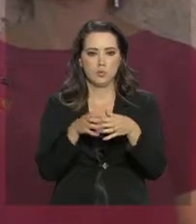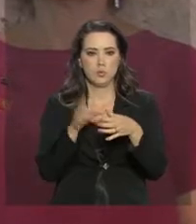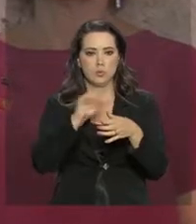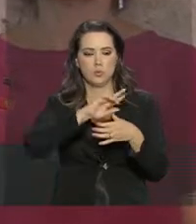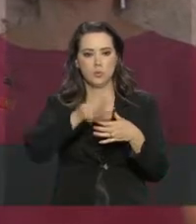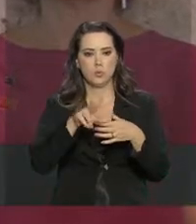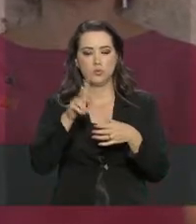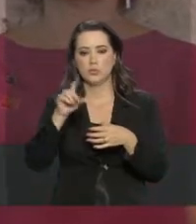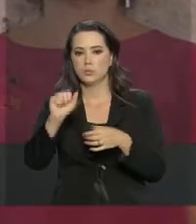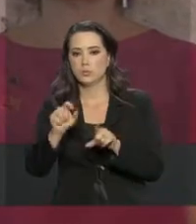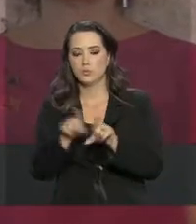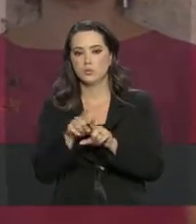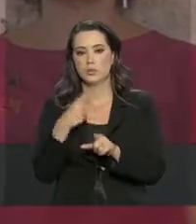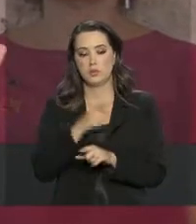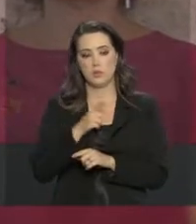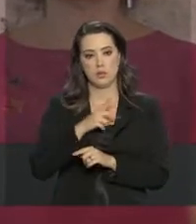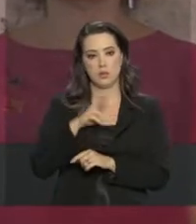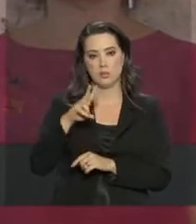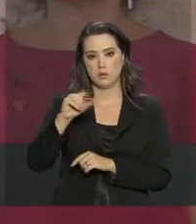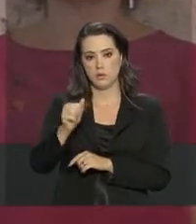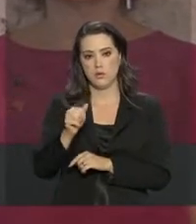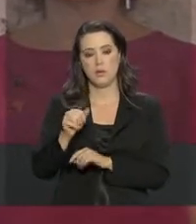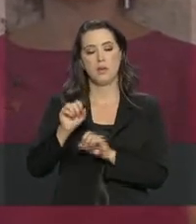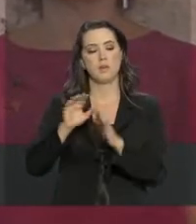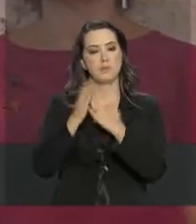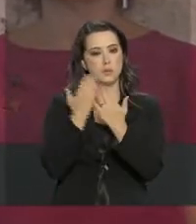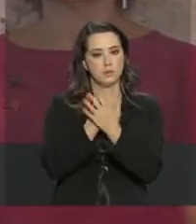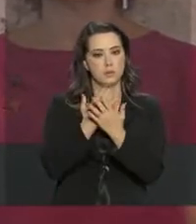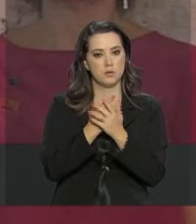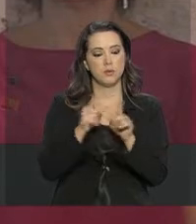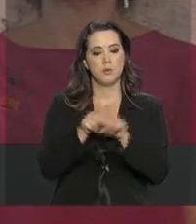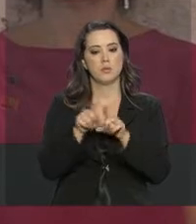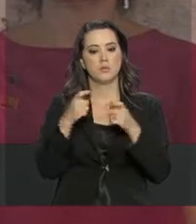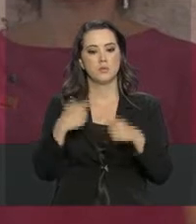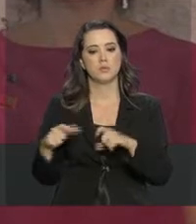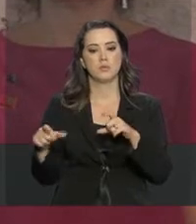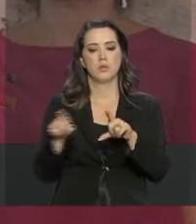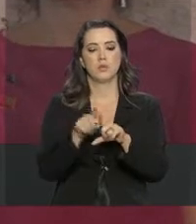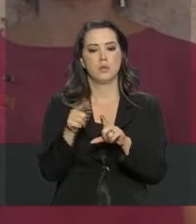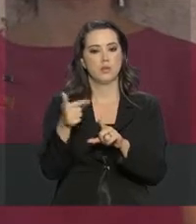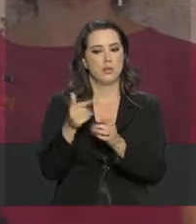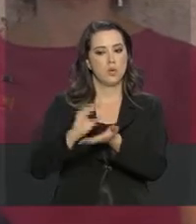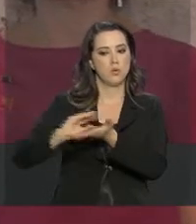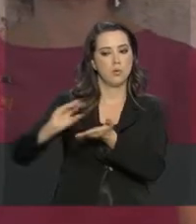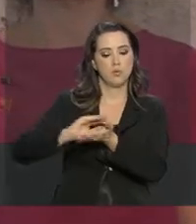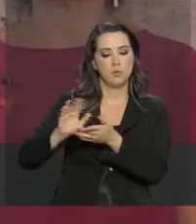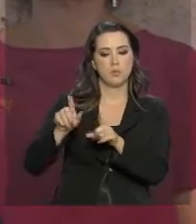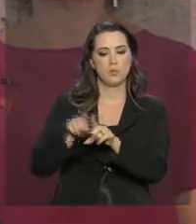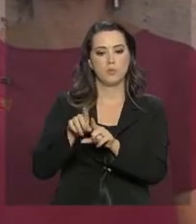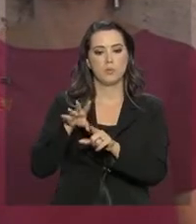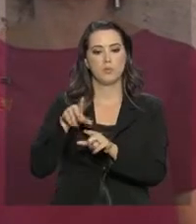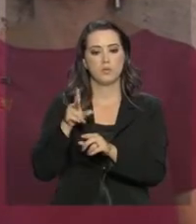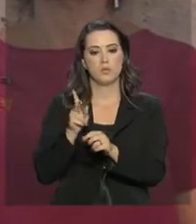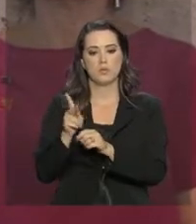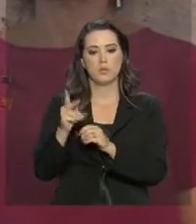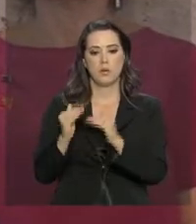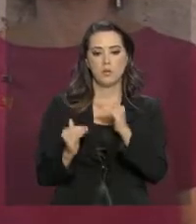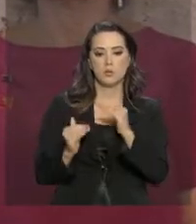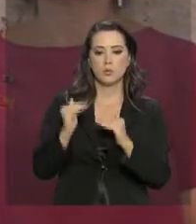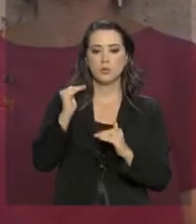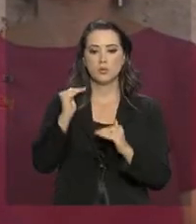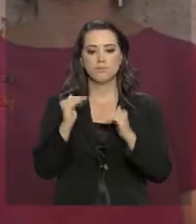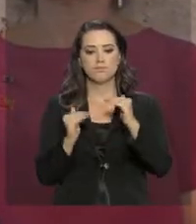de vagas nós teremos as vagas para as escolas e teremos escolas que não vão receber o programa que vão estar sendo todo o tempo com paradas